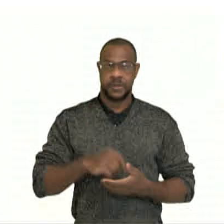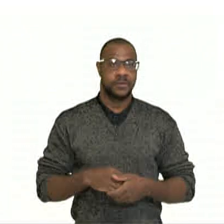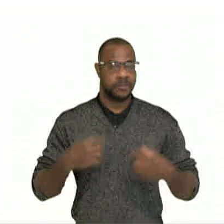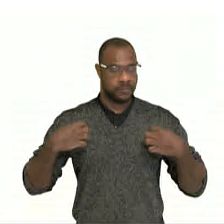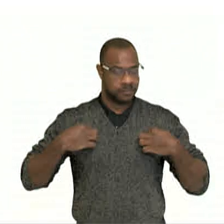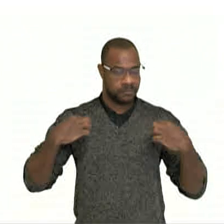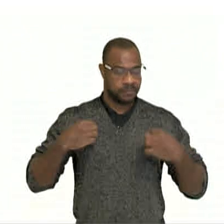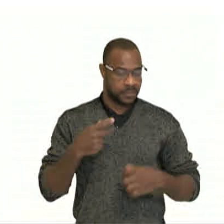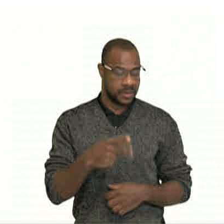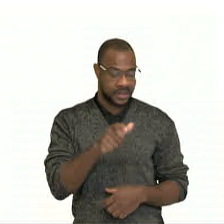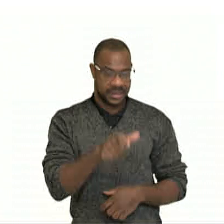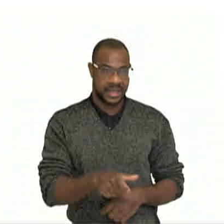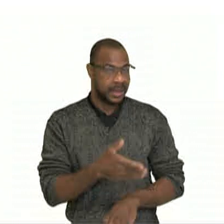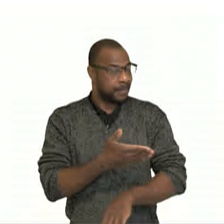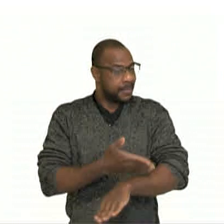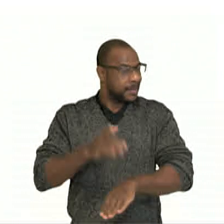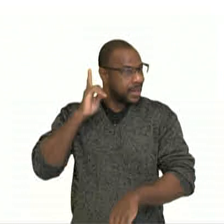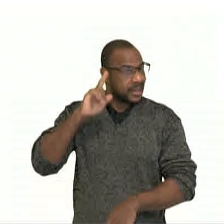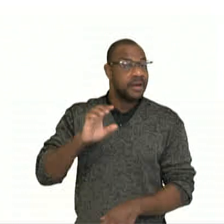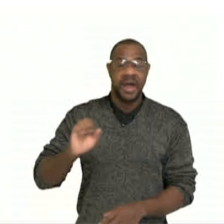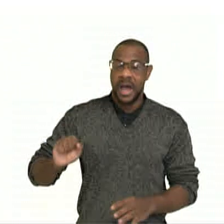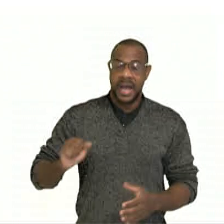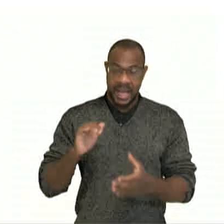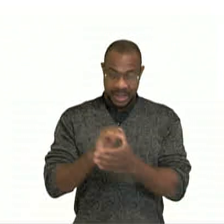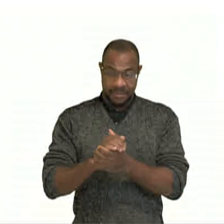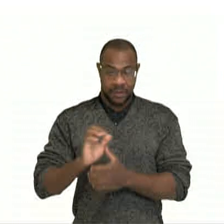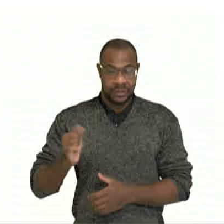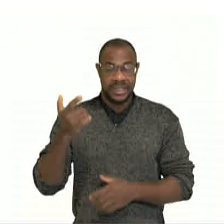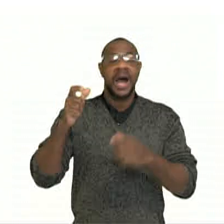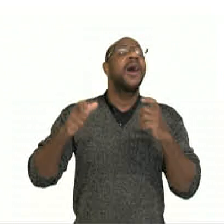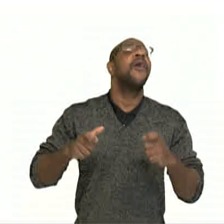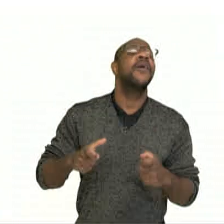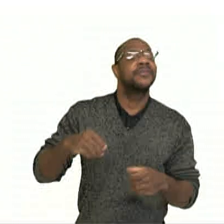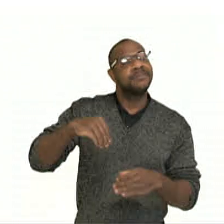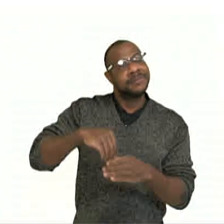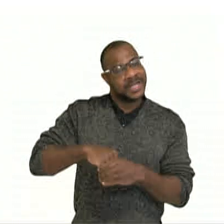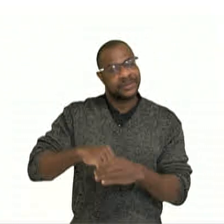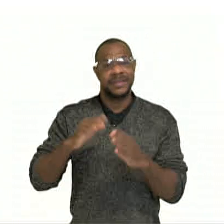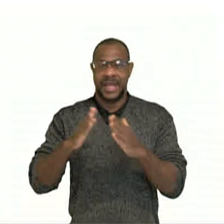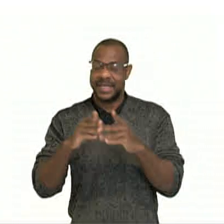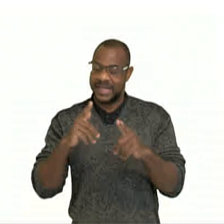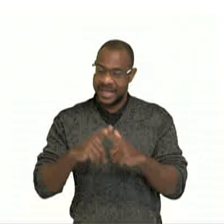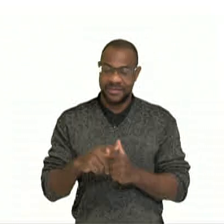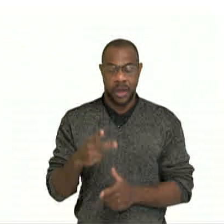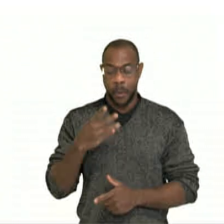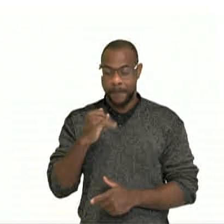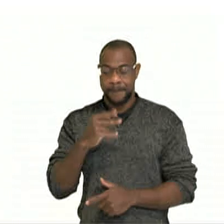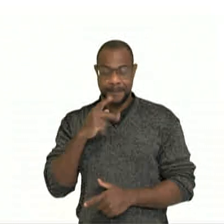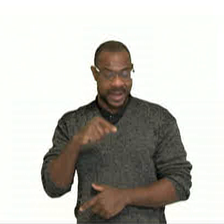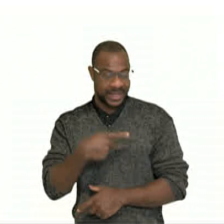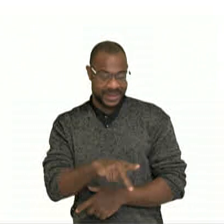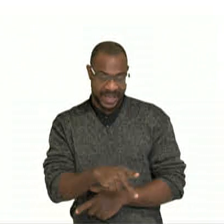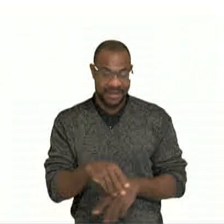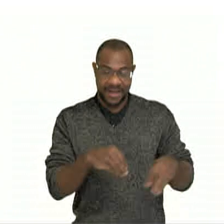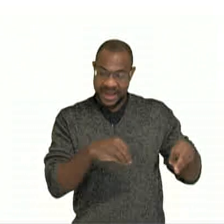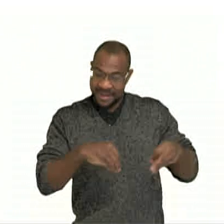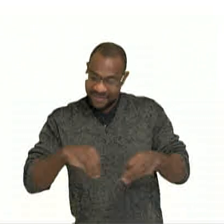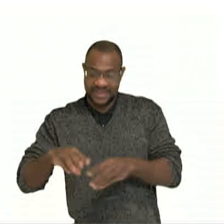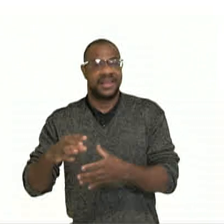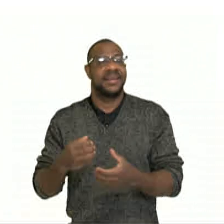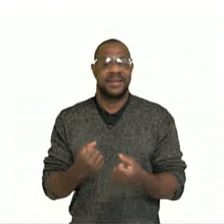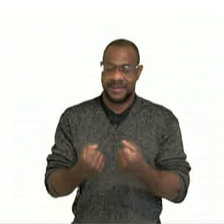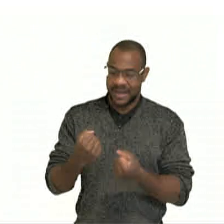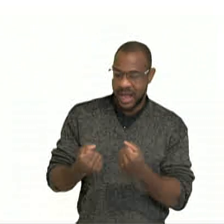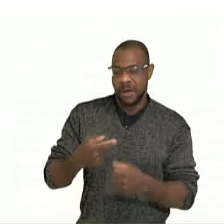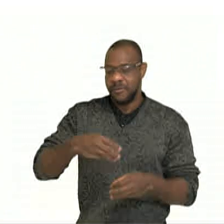O casamento acontecerá em uma igreja, o pai dela levará para a igreja em uma grande limusine, né? E depois